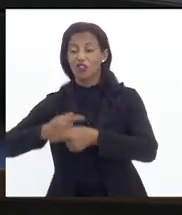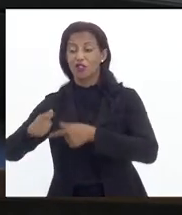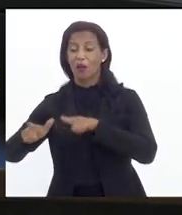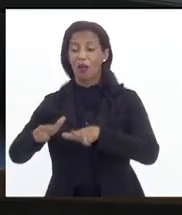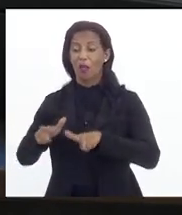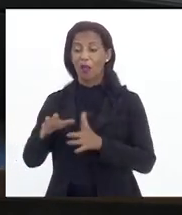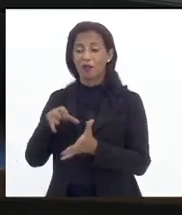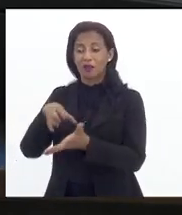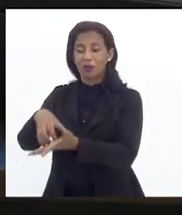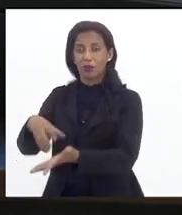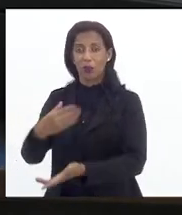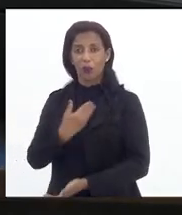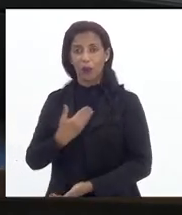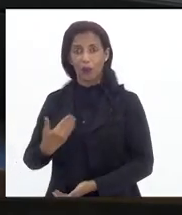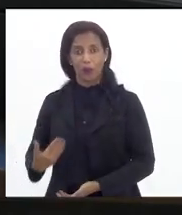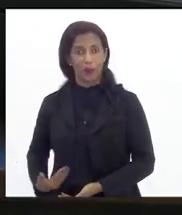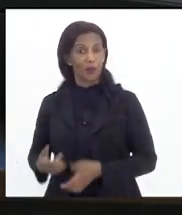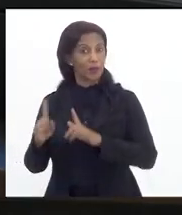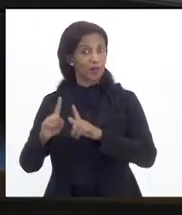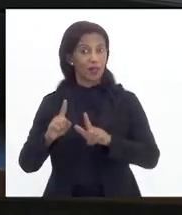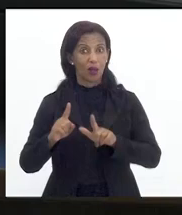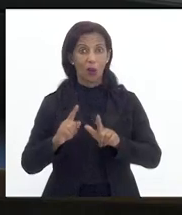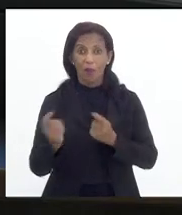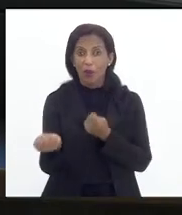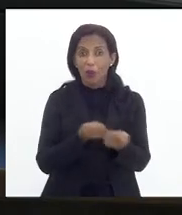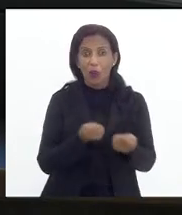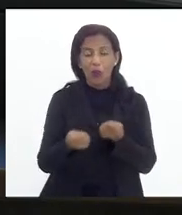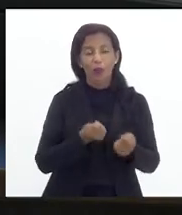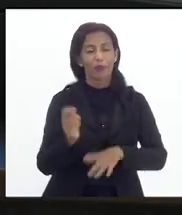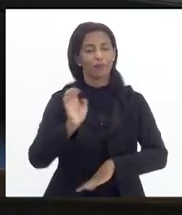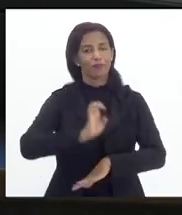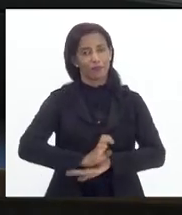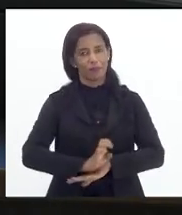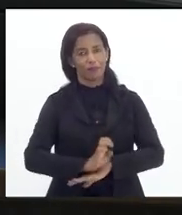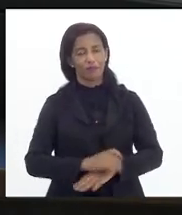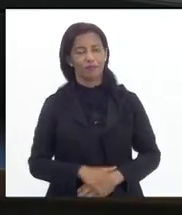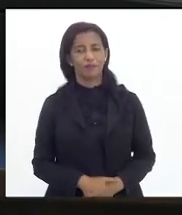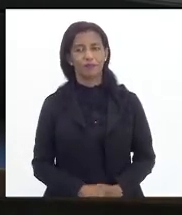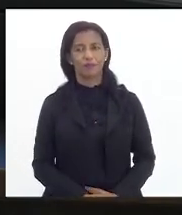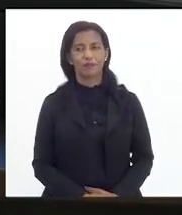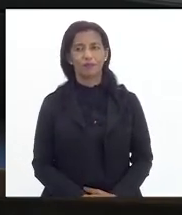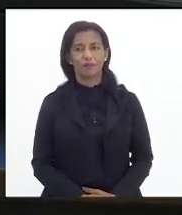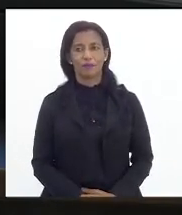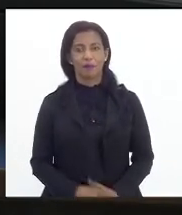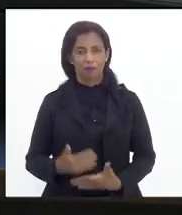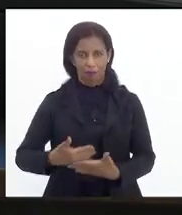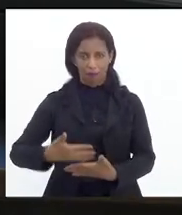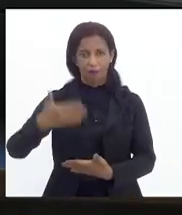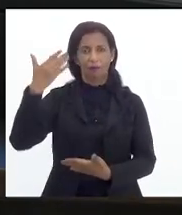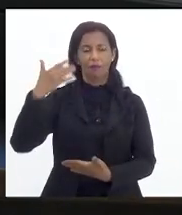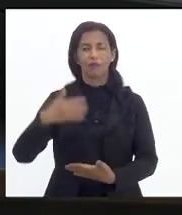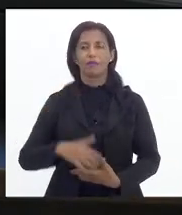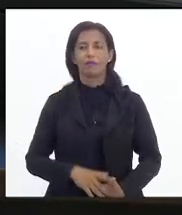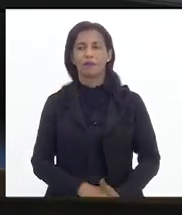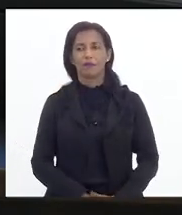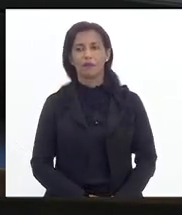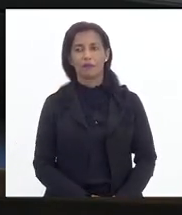emprego no setor público eu digo geração de emprego para a economia do estado pode passar por favor